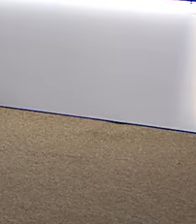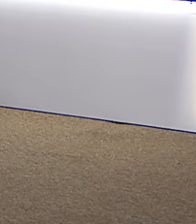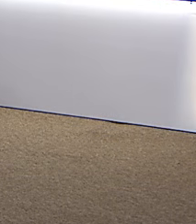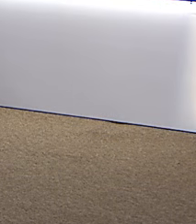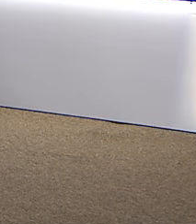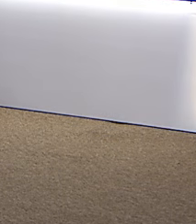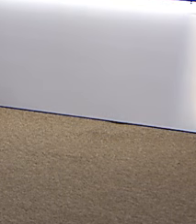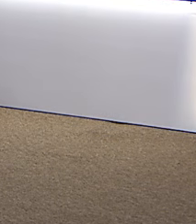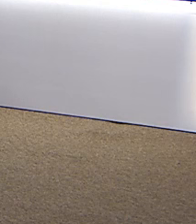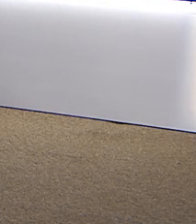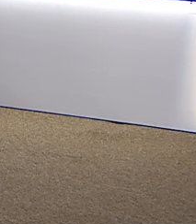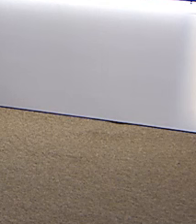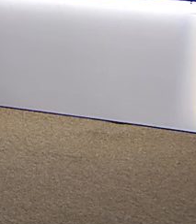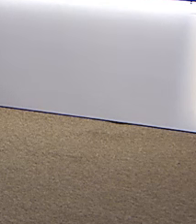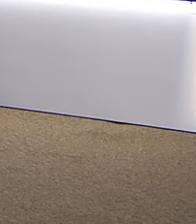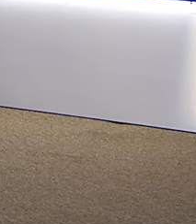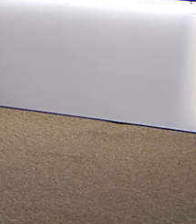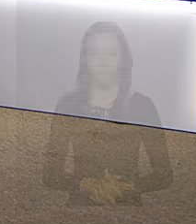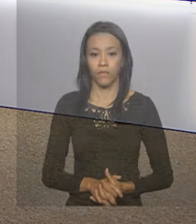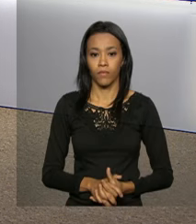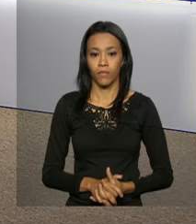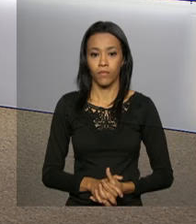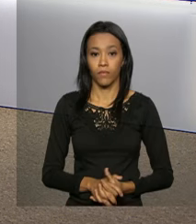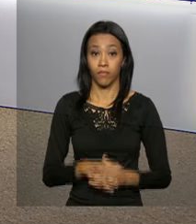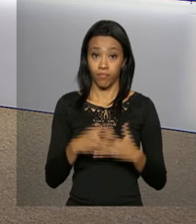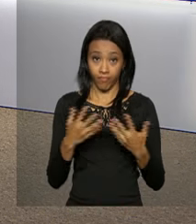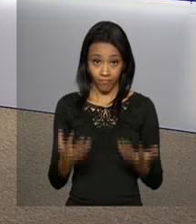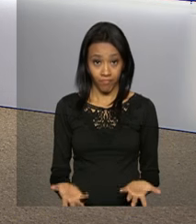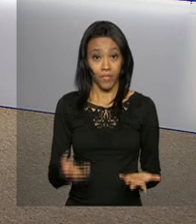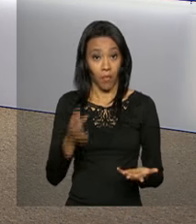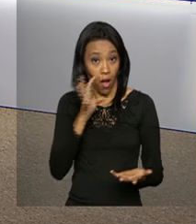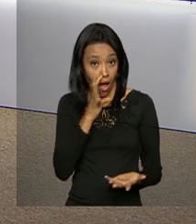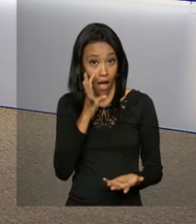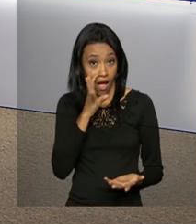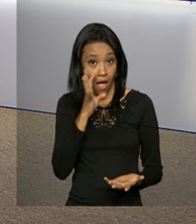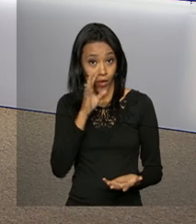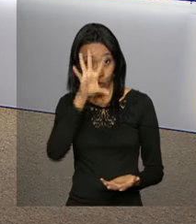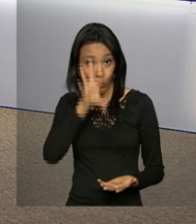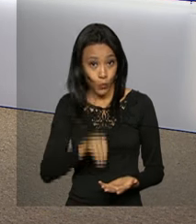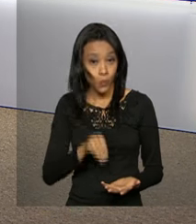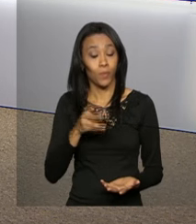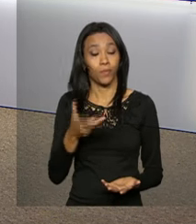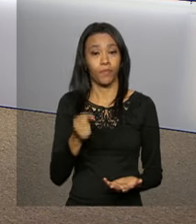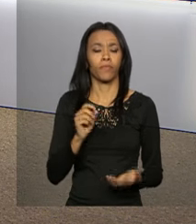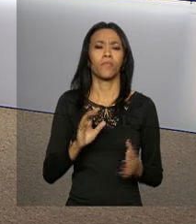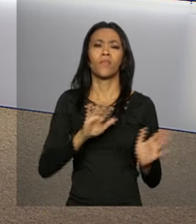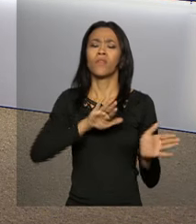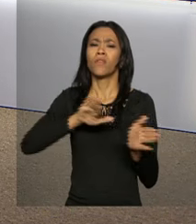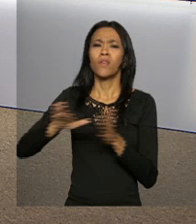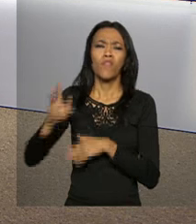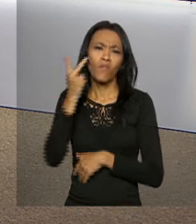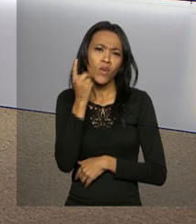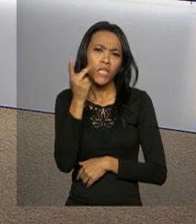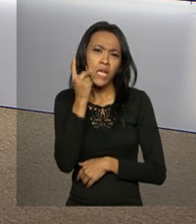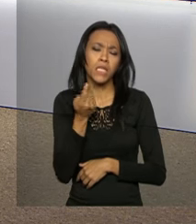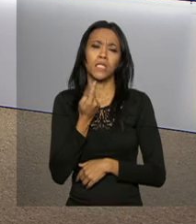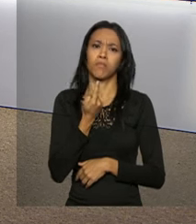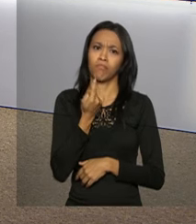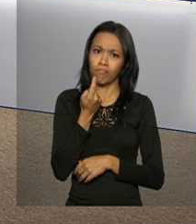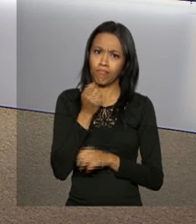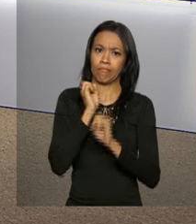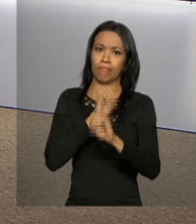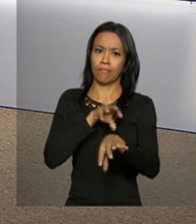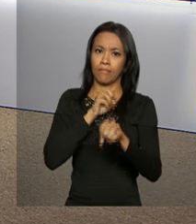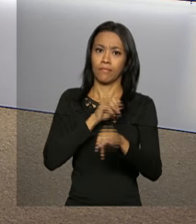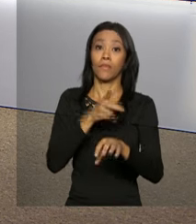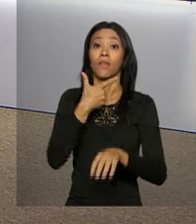sociais da TV NBR. É isso mesmo, presidente, estamos aqui acompanhando tudo. Em Fortaleza, um aulão com a presença do